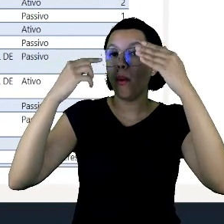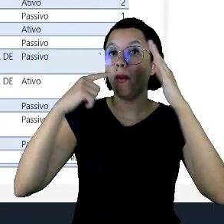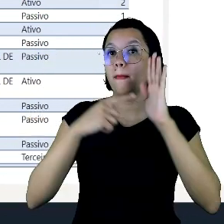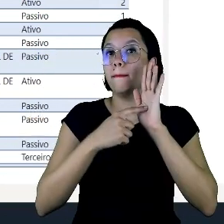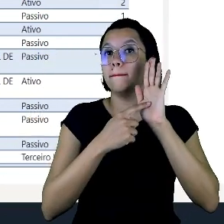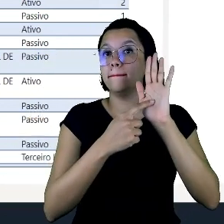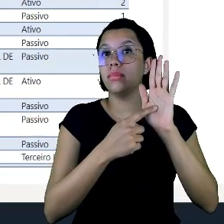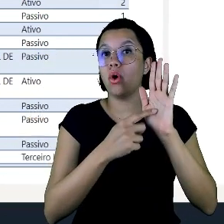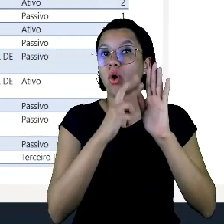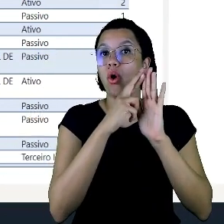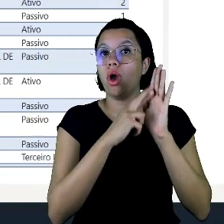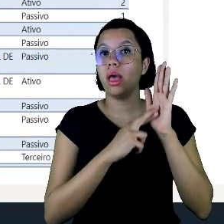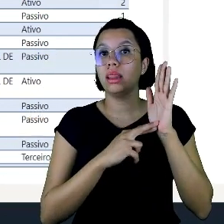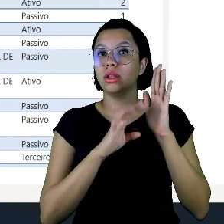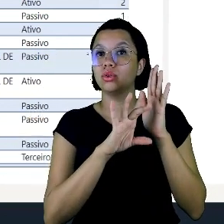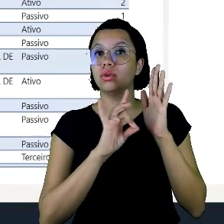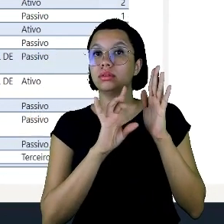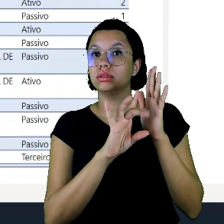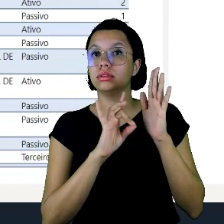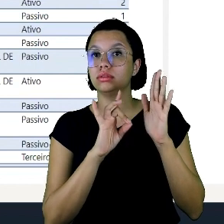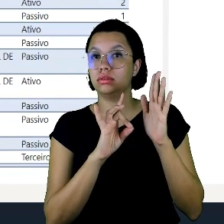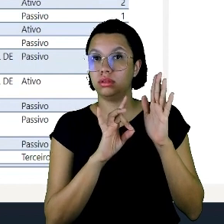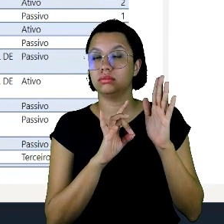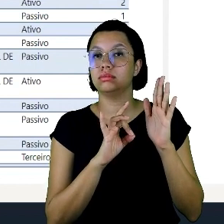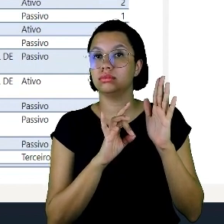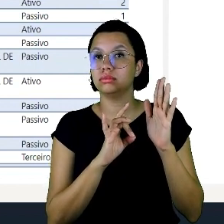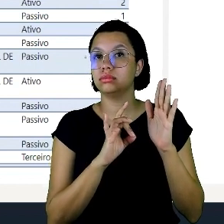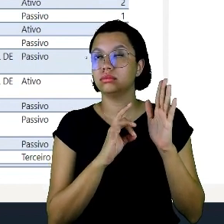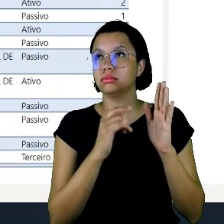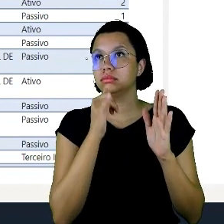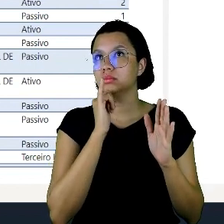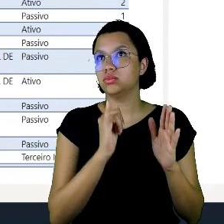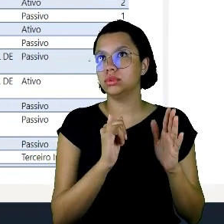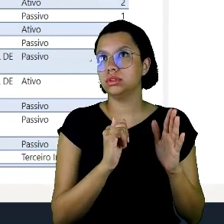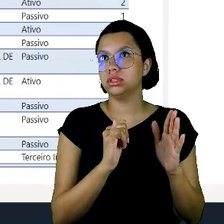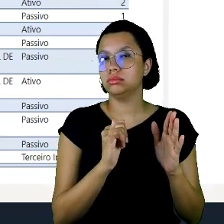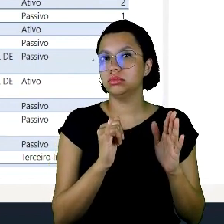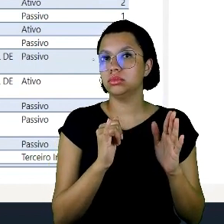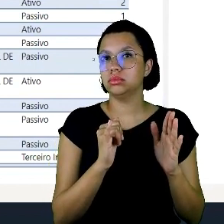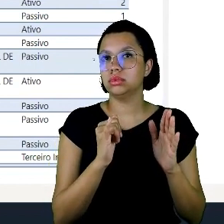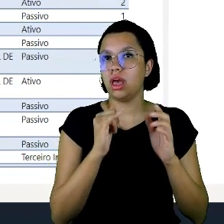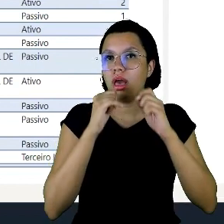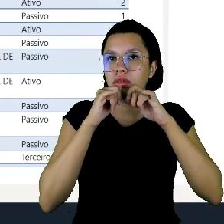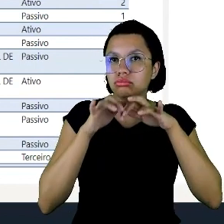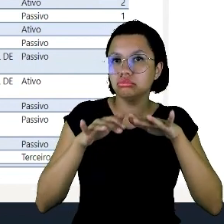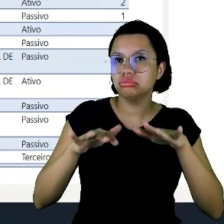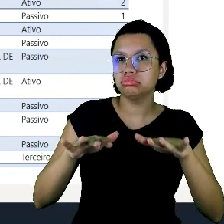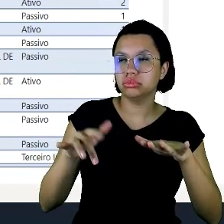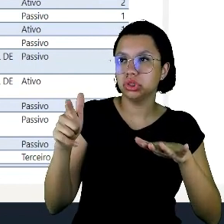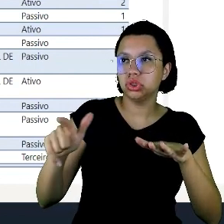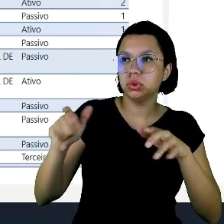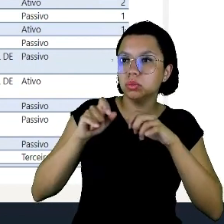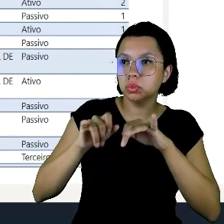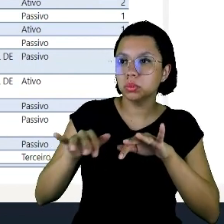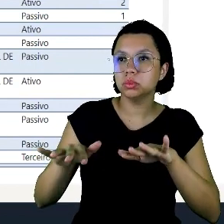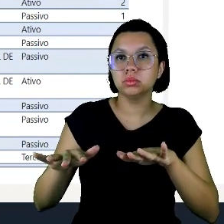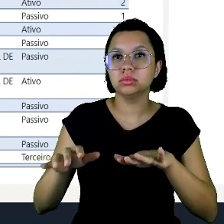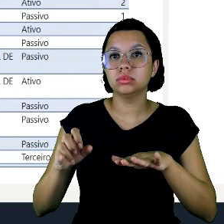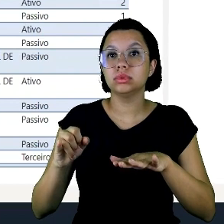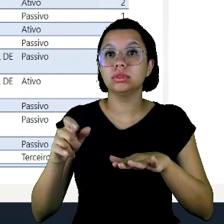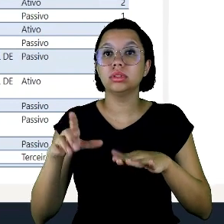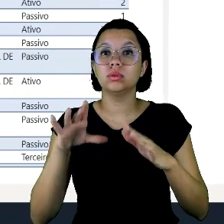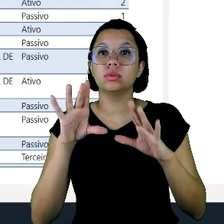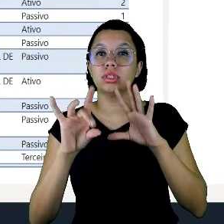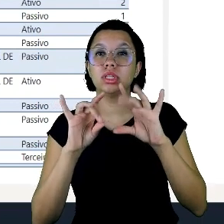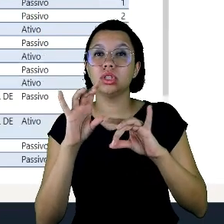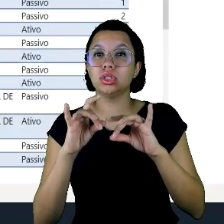superior aparece o relatório que está selecionado. Por exemplo, aqui está distribuídos e redistribuídos. Se eu vim aqui